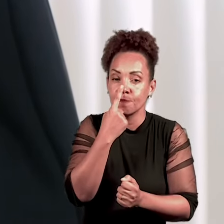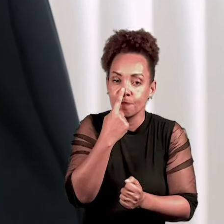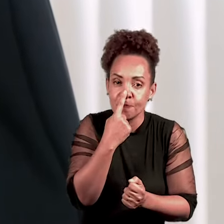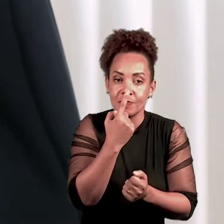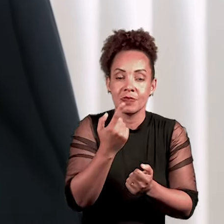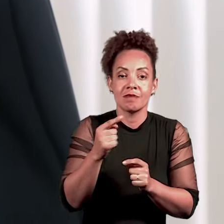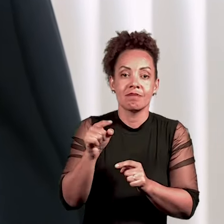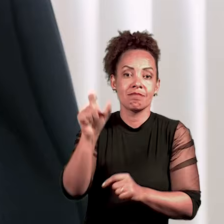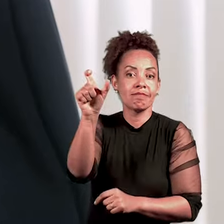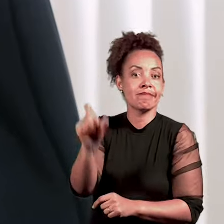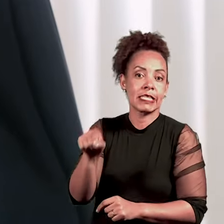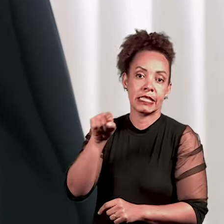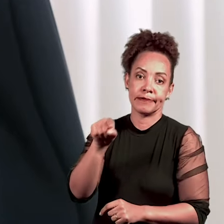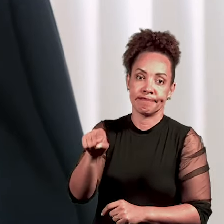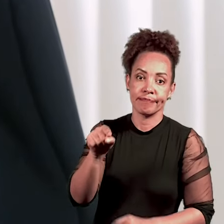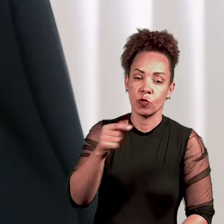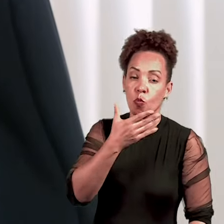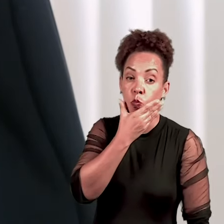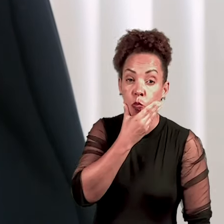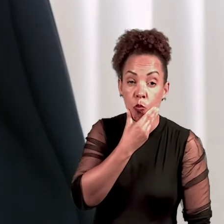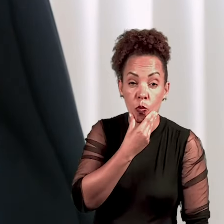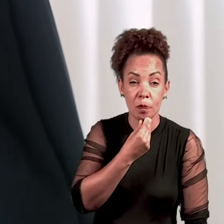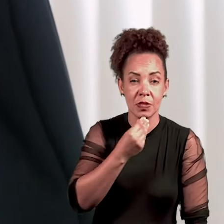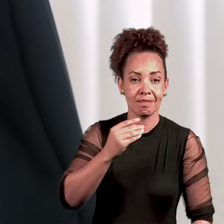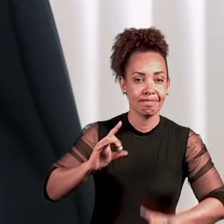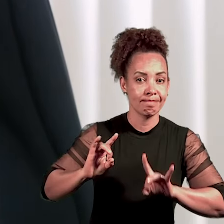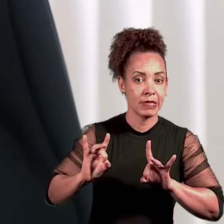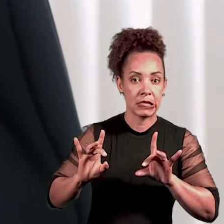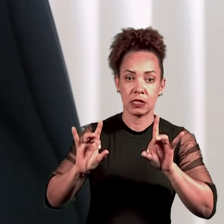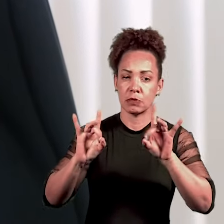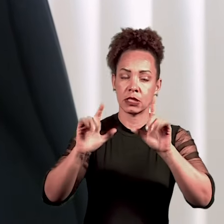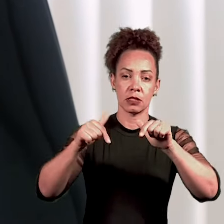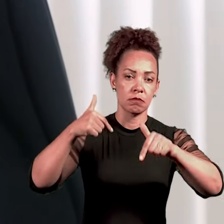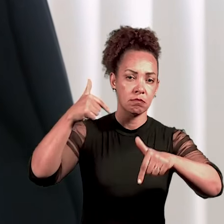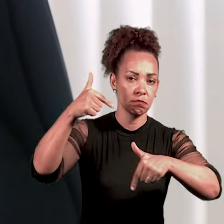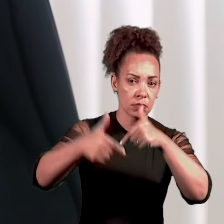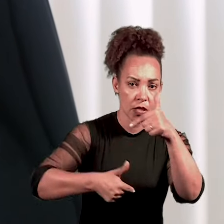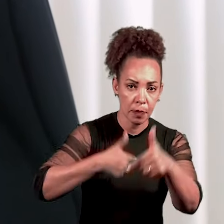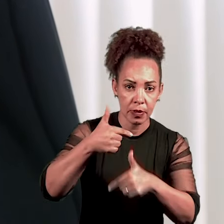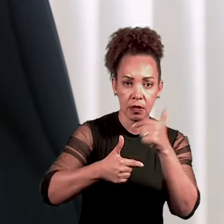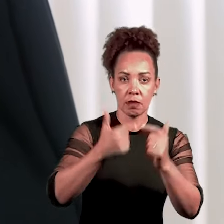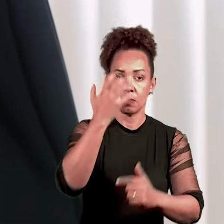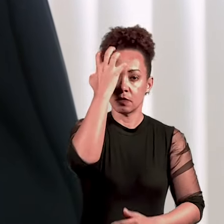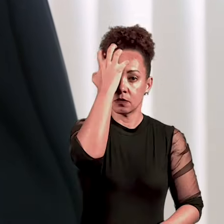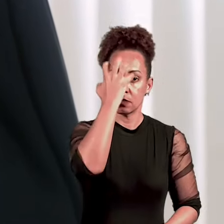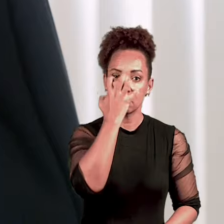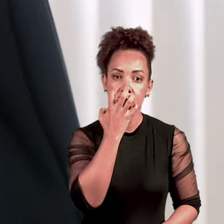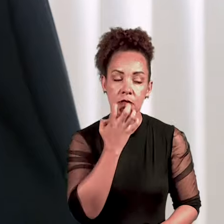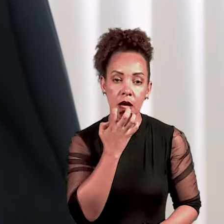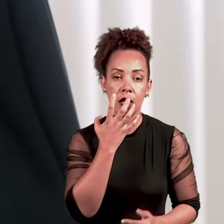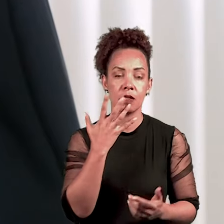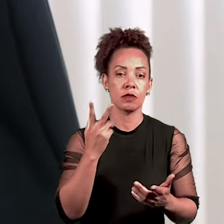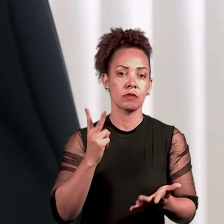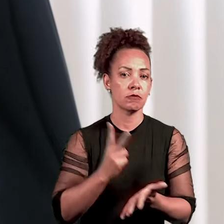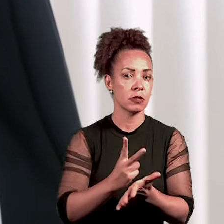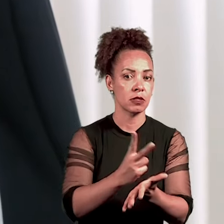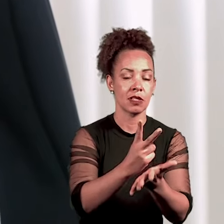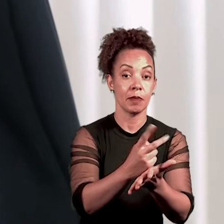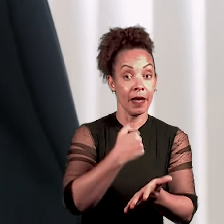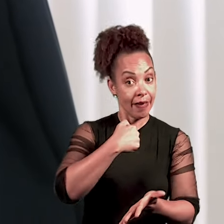vamos dizer assim, era um homem que trabalhava com seriedade muito grande, que eu